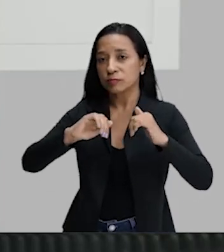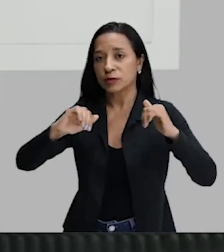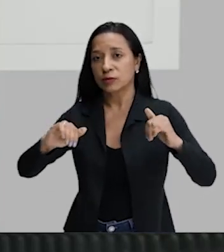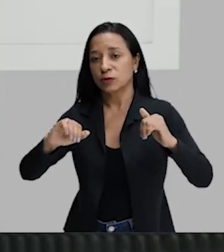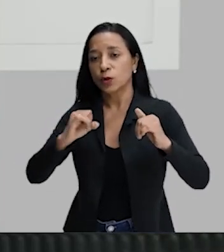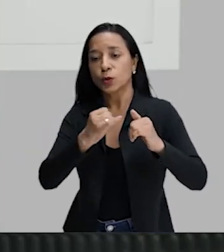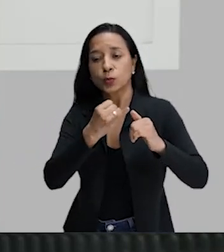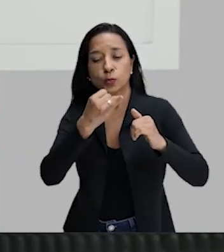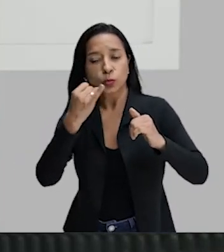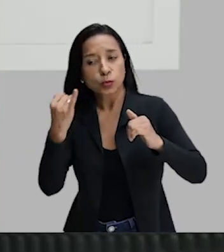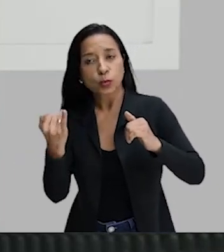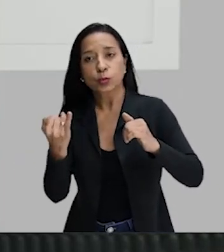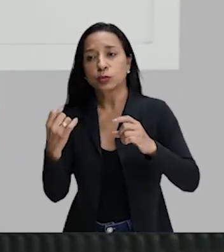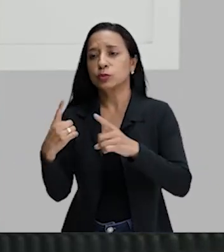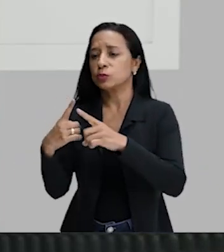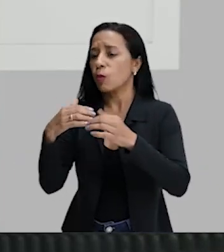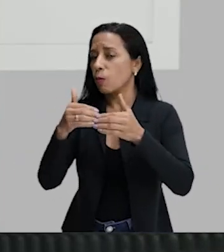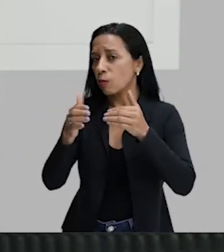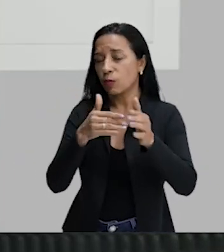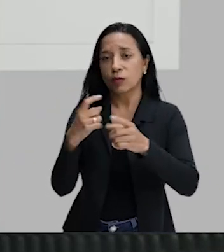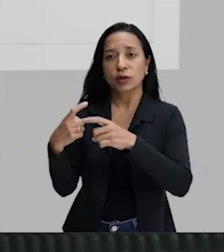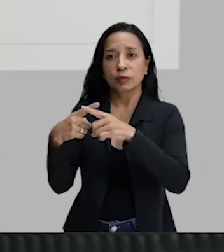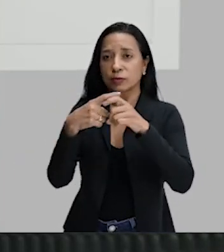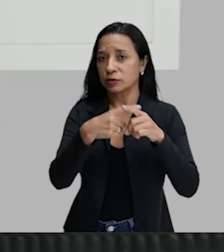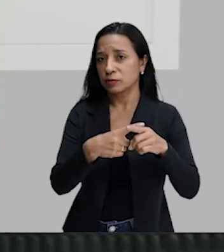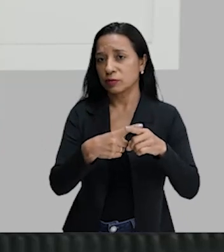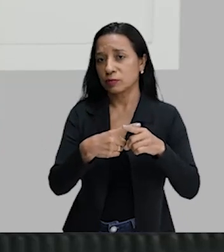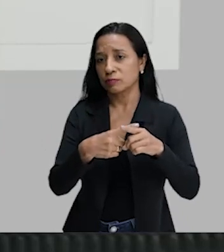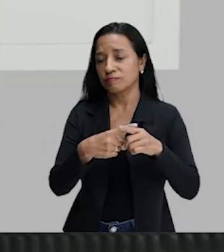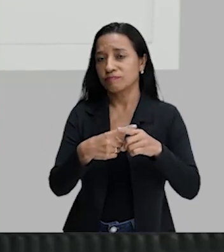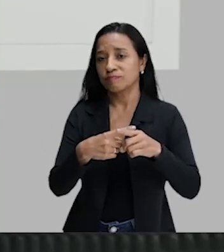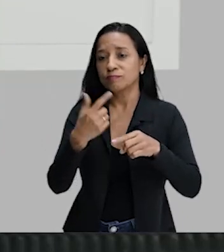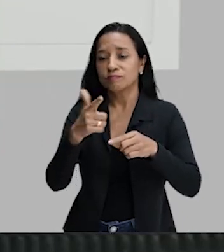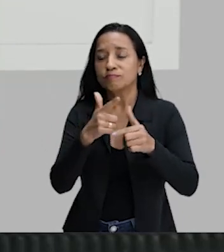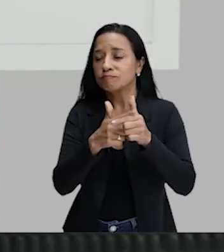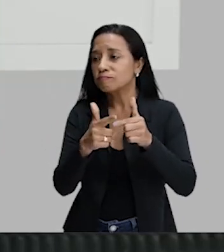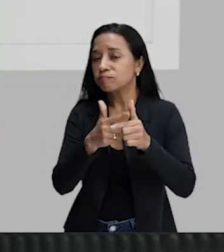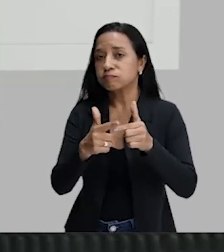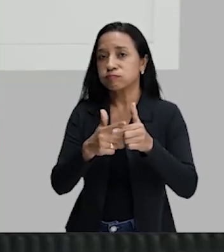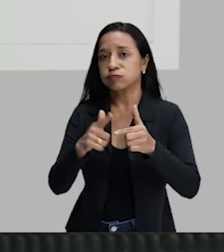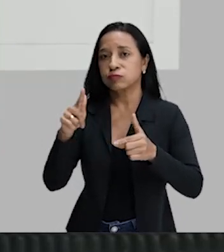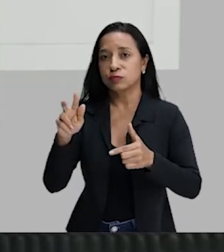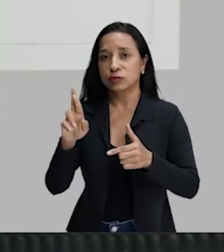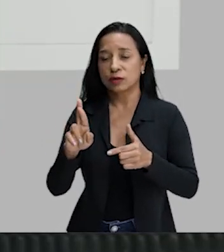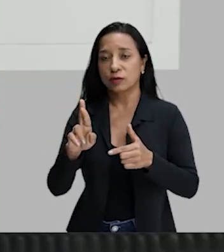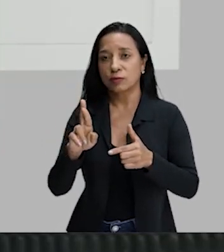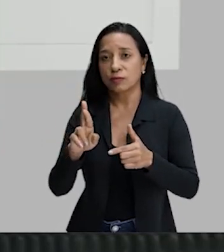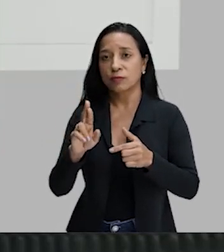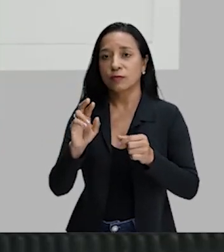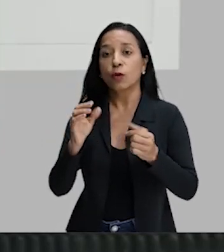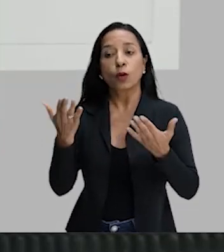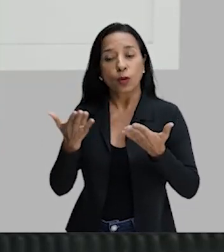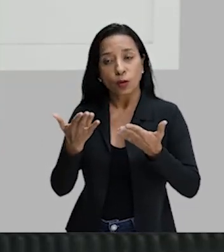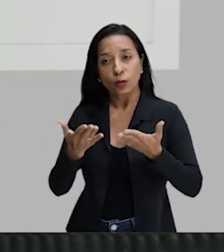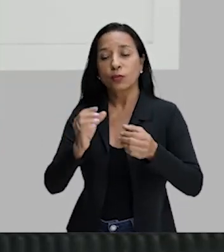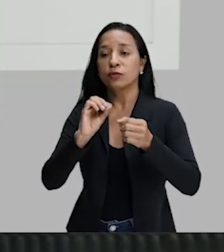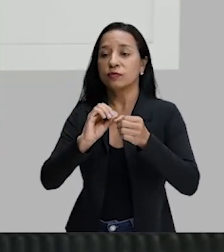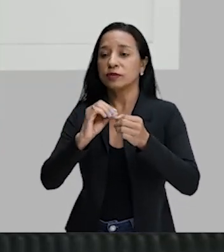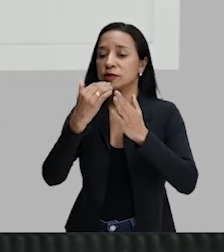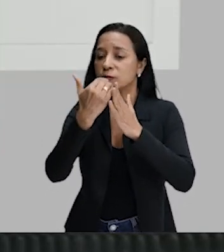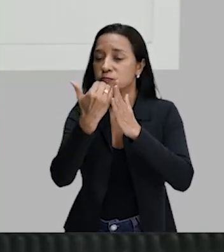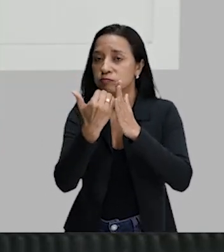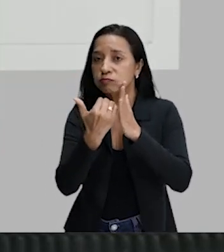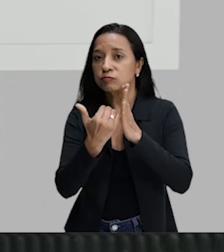com qualquer polinômio, independente do grau. Mas vamos por partes, né? Vamos aprender hoje a fazer a decomposição